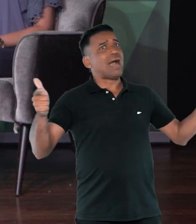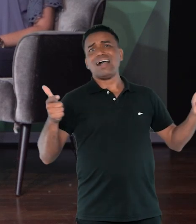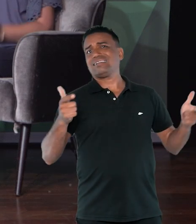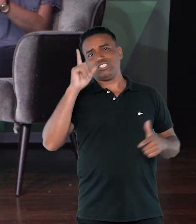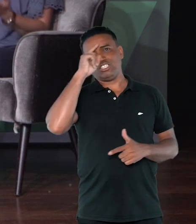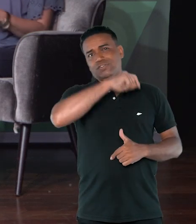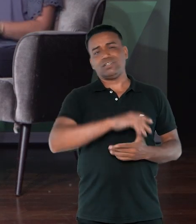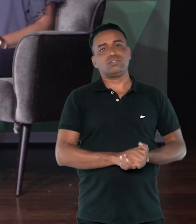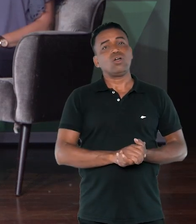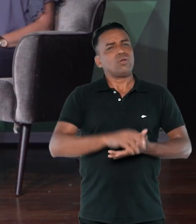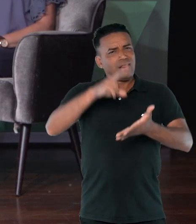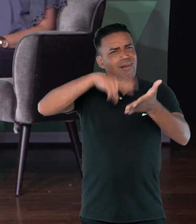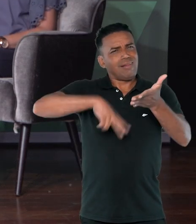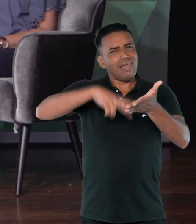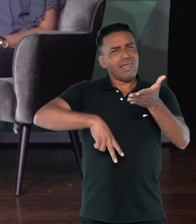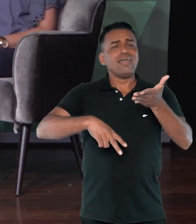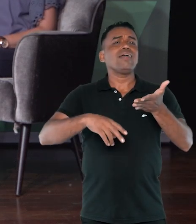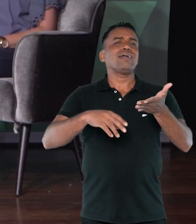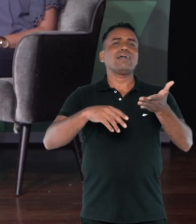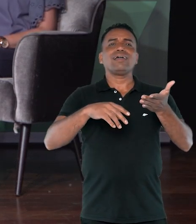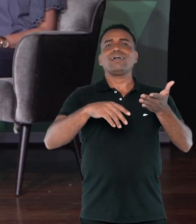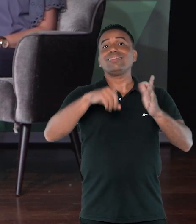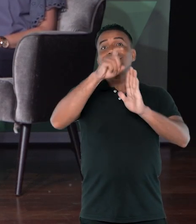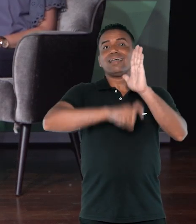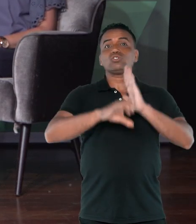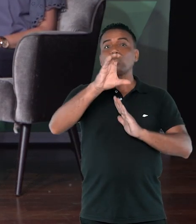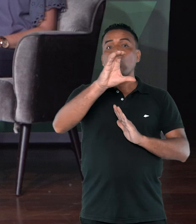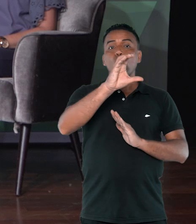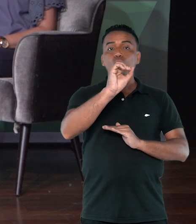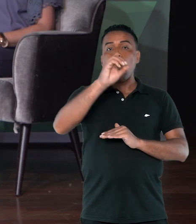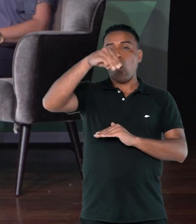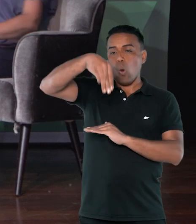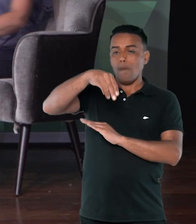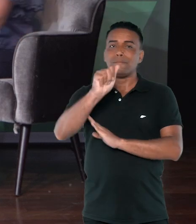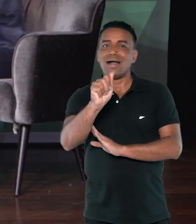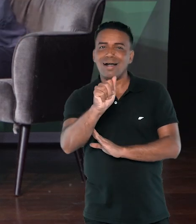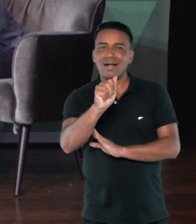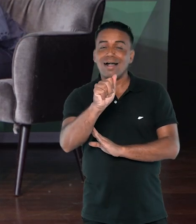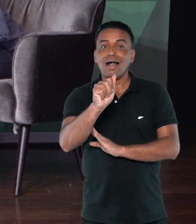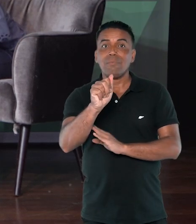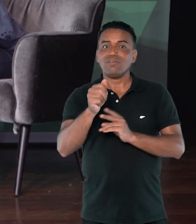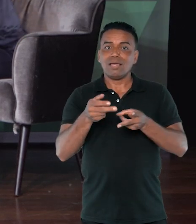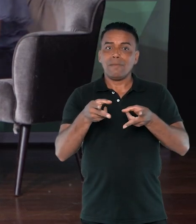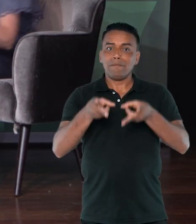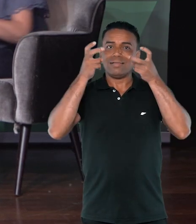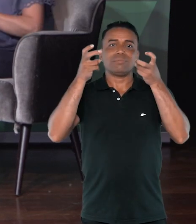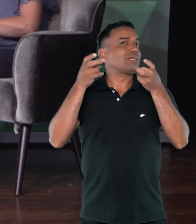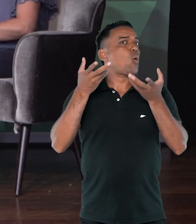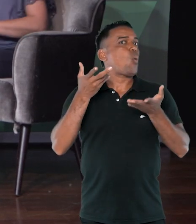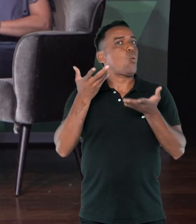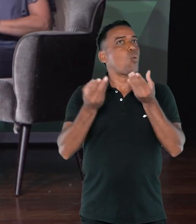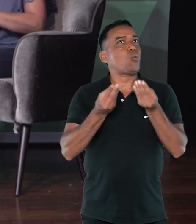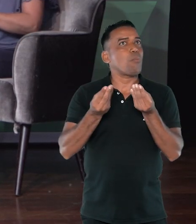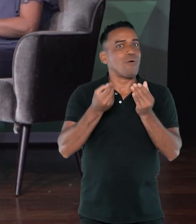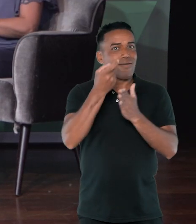não, que mais difícil que romance é conto. Então, quem sabe, né? E eu queria só ler um pedacinho do Coma,